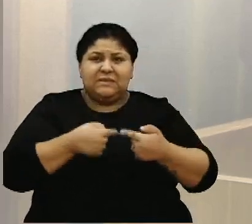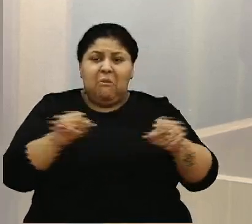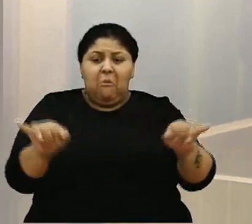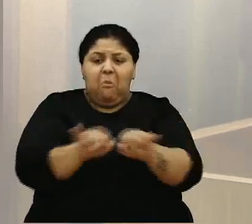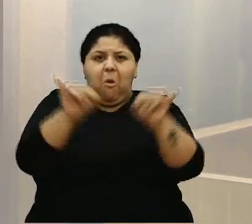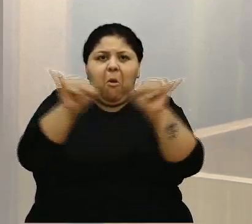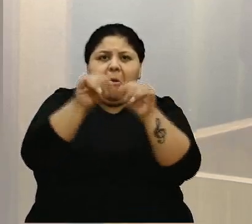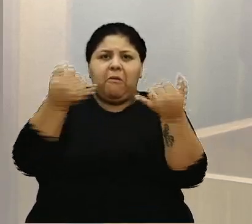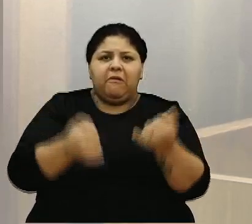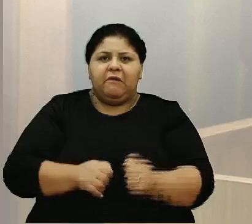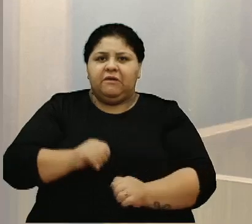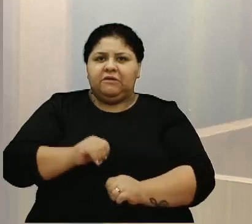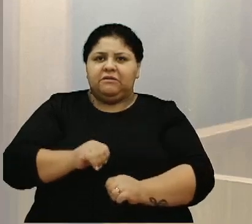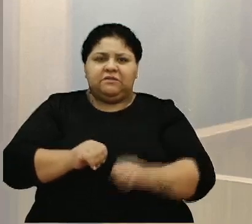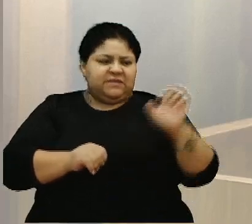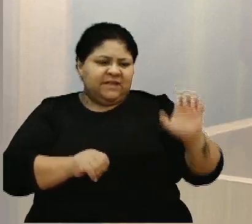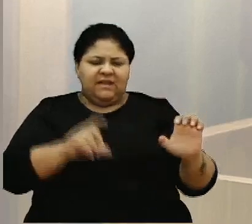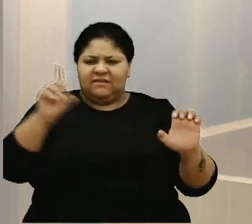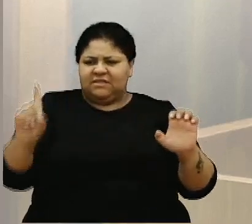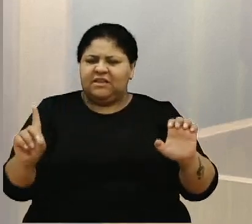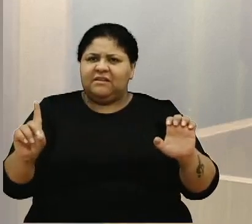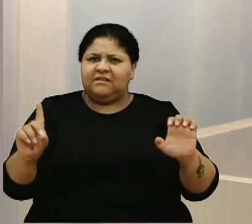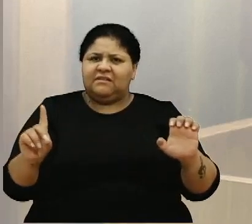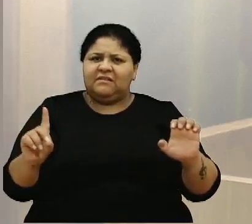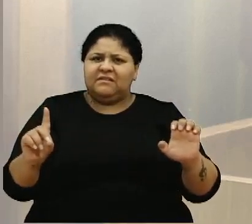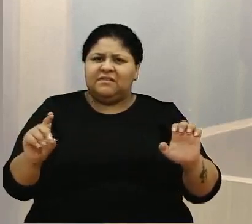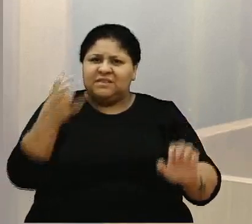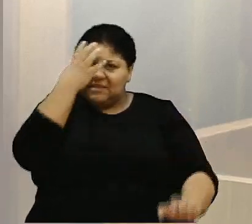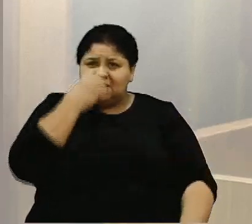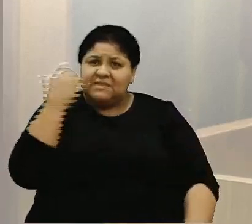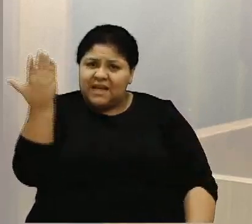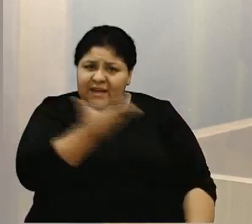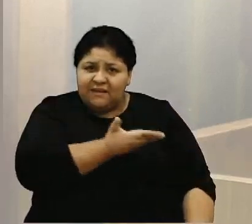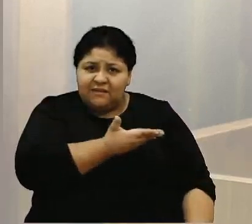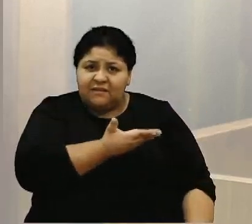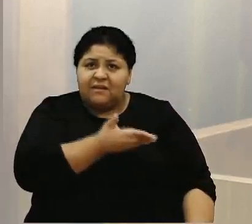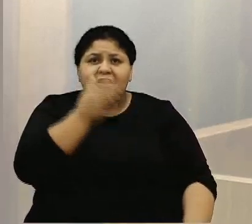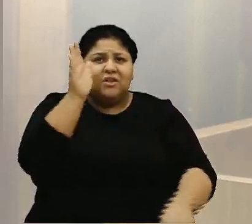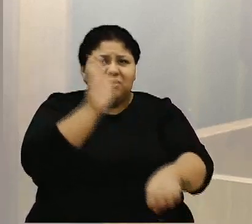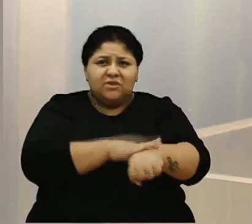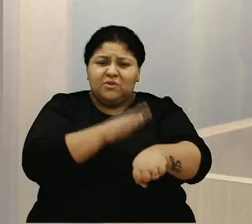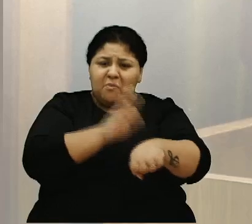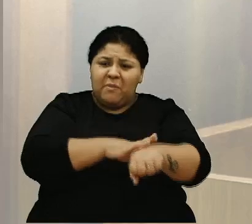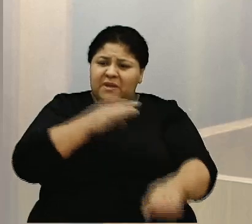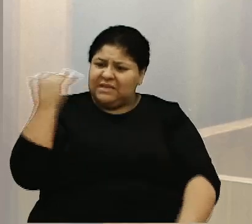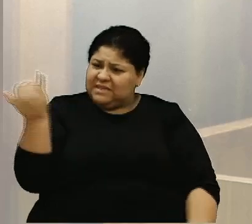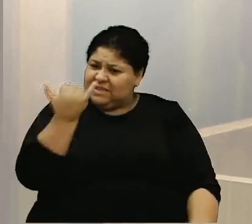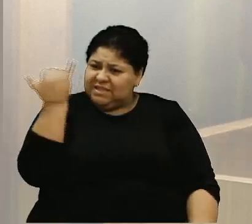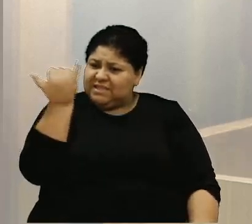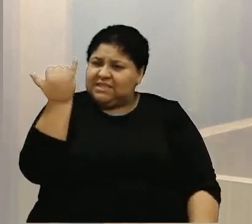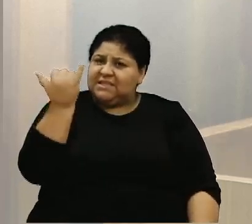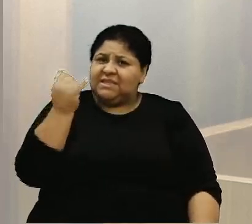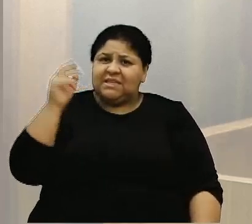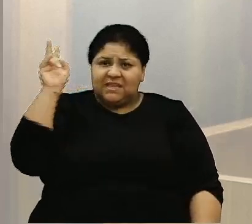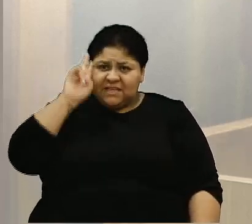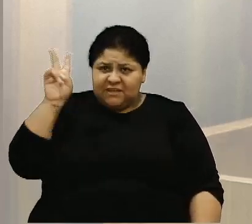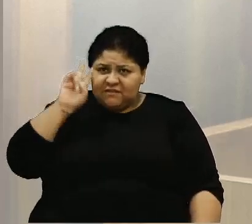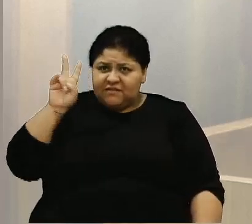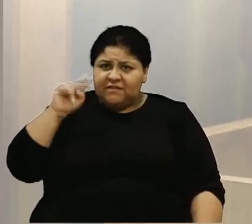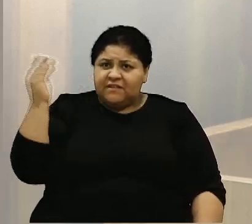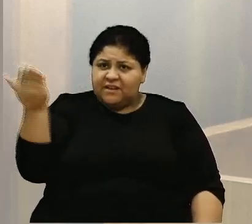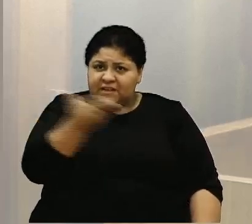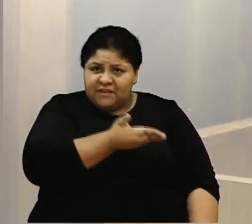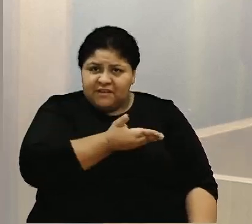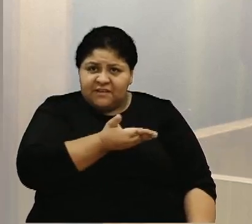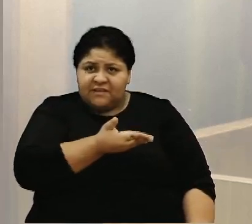de esquerda e direita. Sério, gente, que num momento tão importante da nossa história, é isso que a